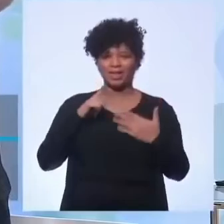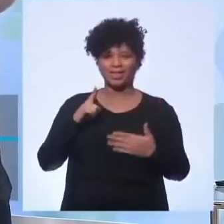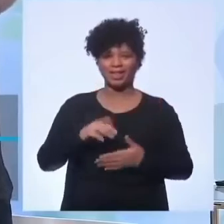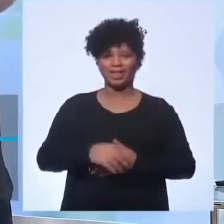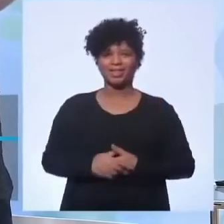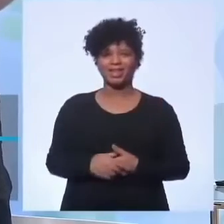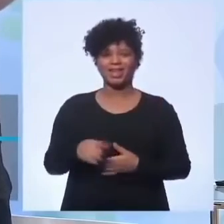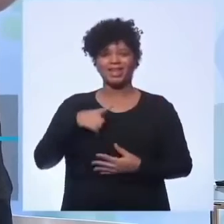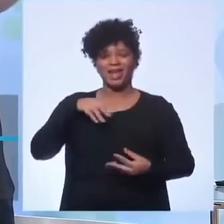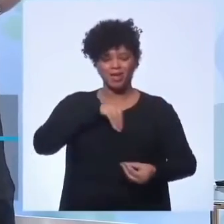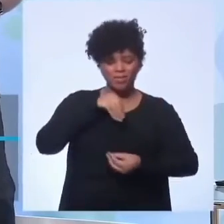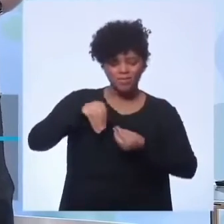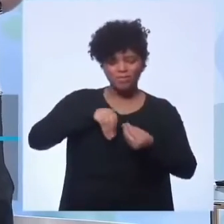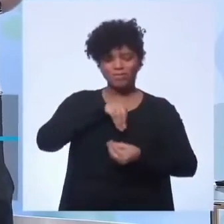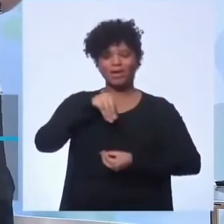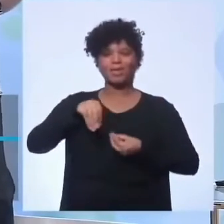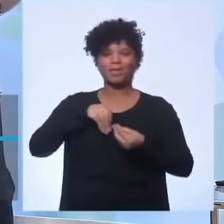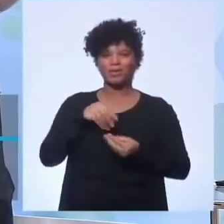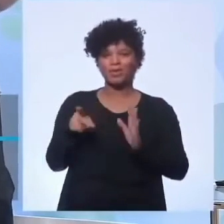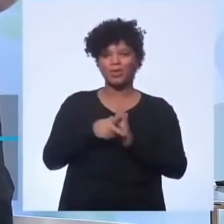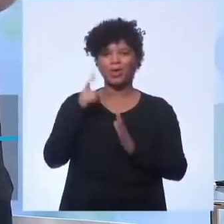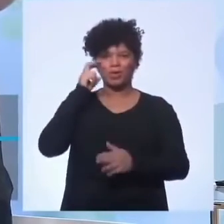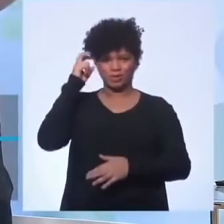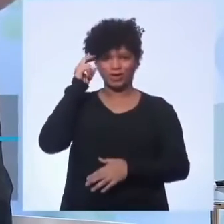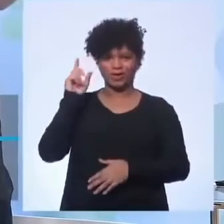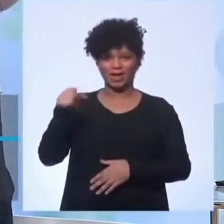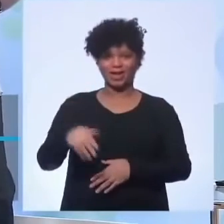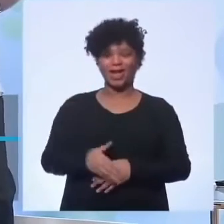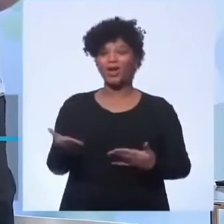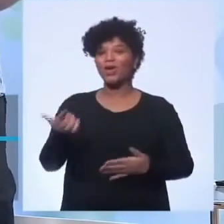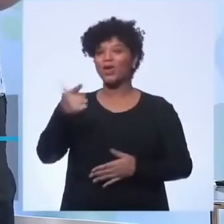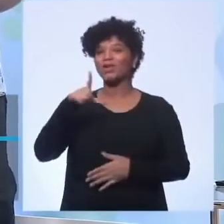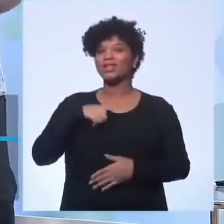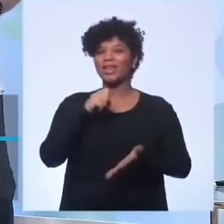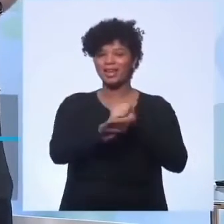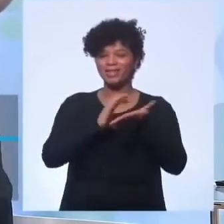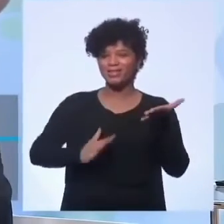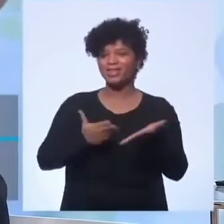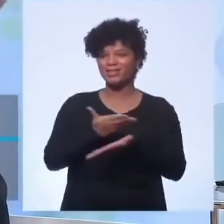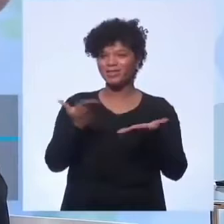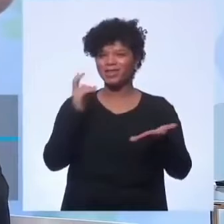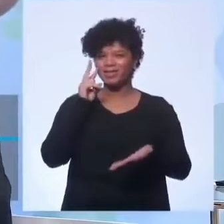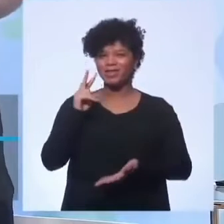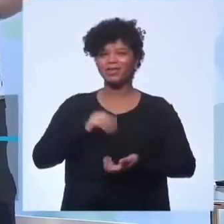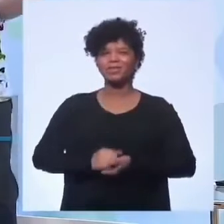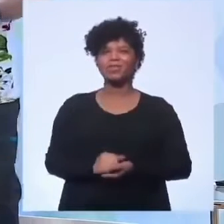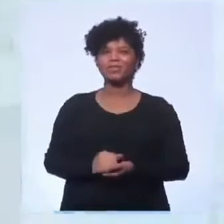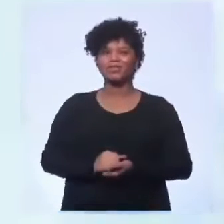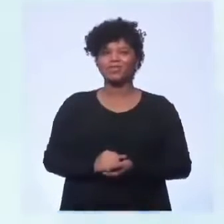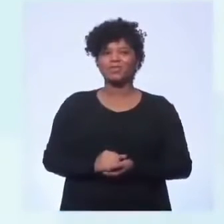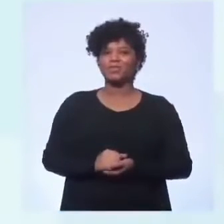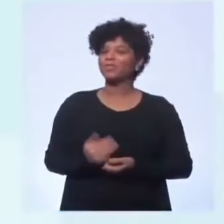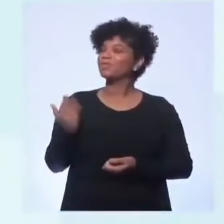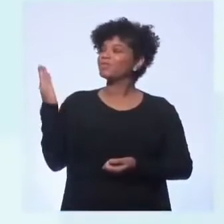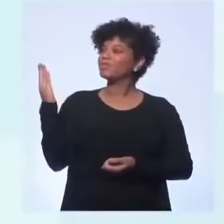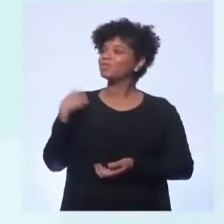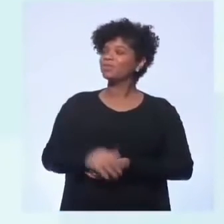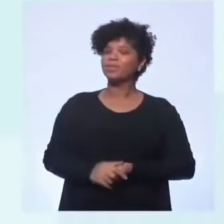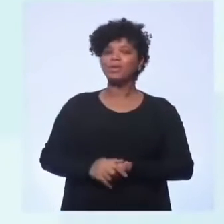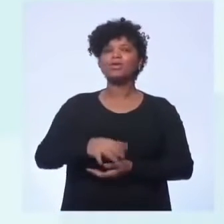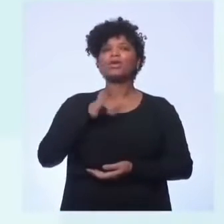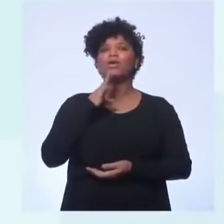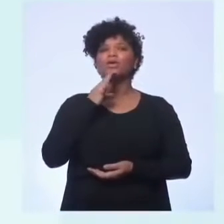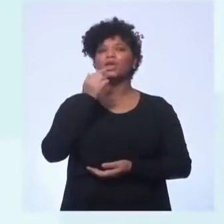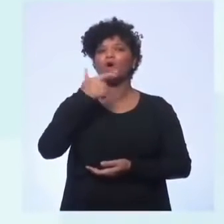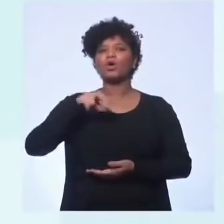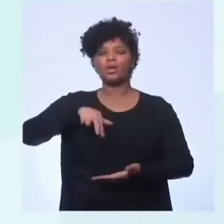uma miscigenação cultural. Vamos agora para uma atividade? Então, vamos lá, acompanhem na tela. Você conhece